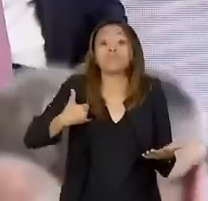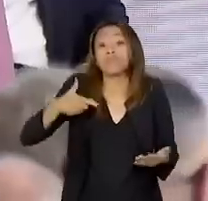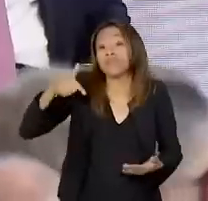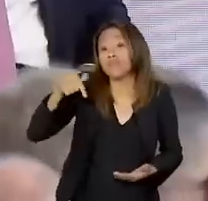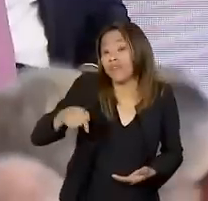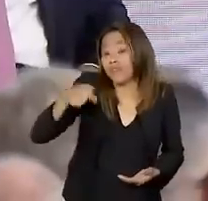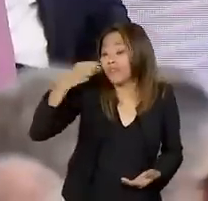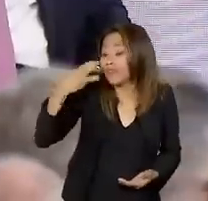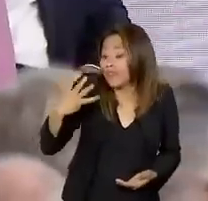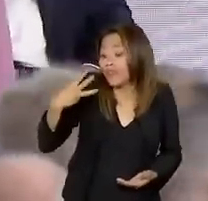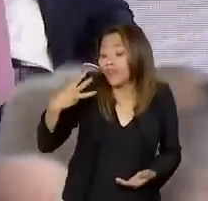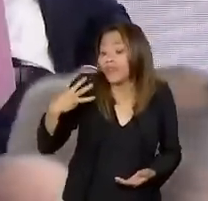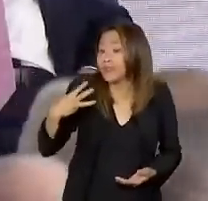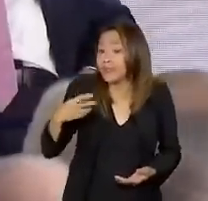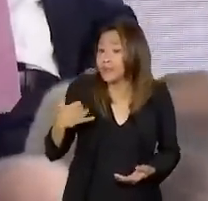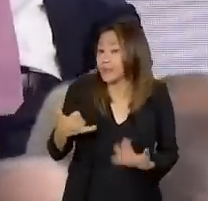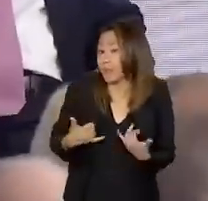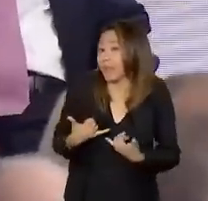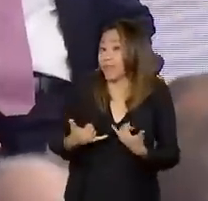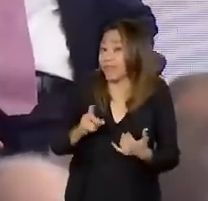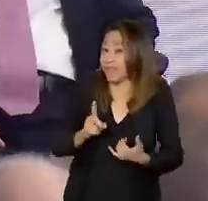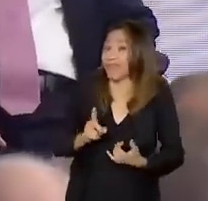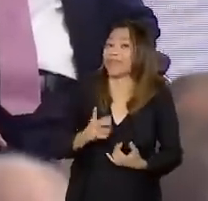73 anos não é brinquedo.